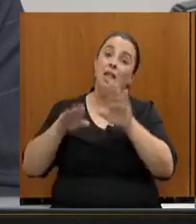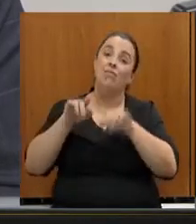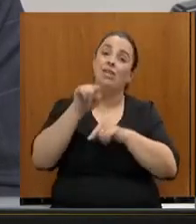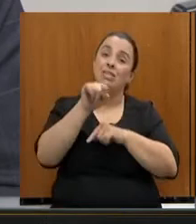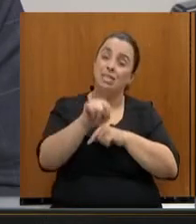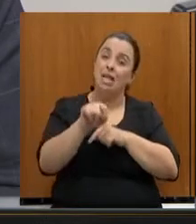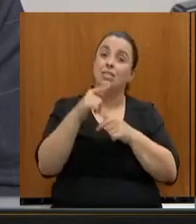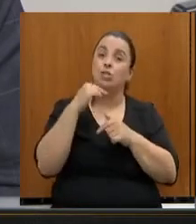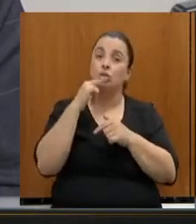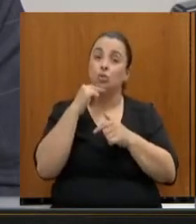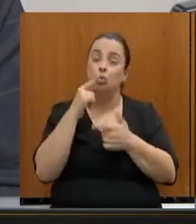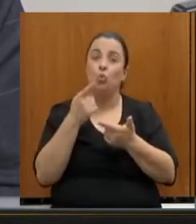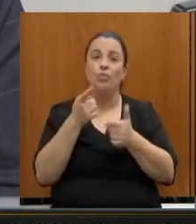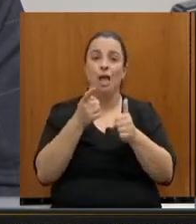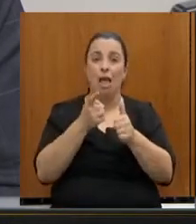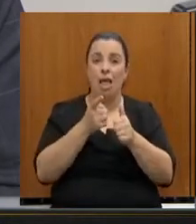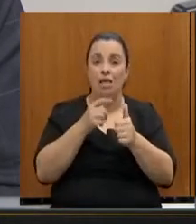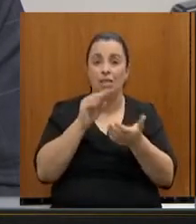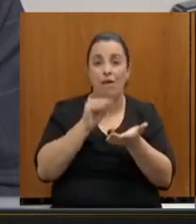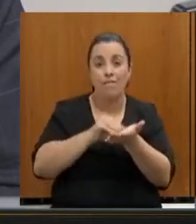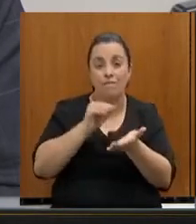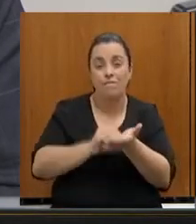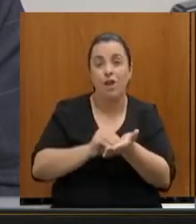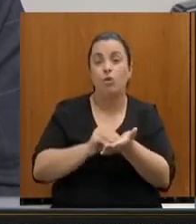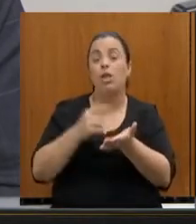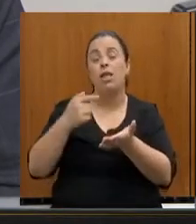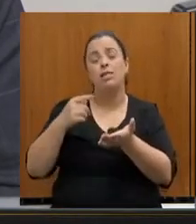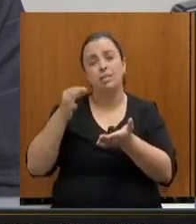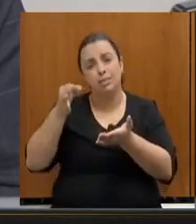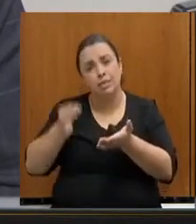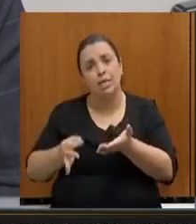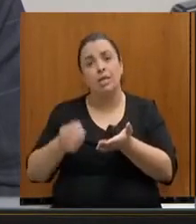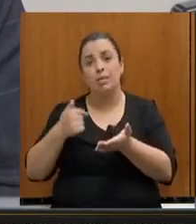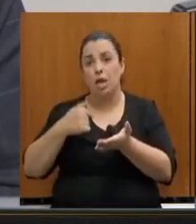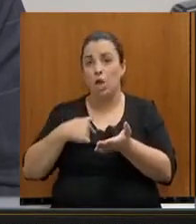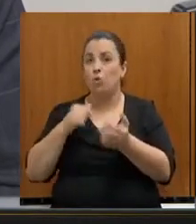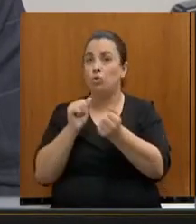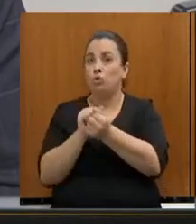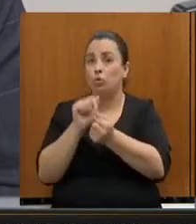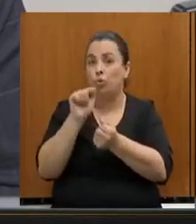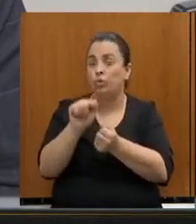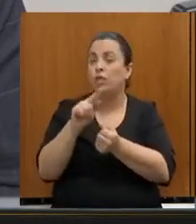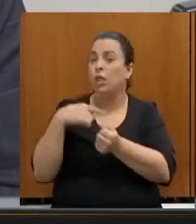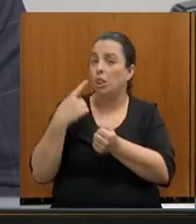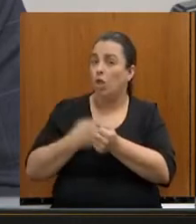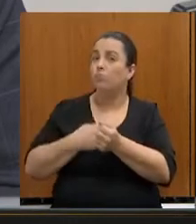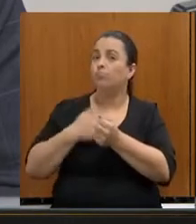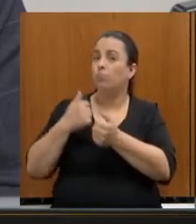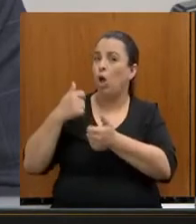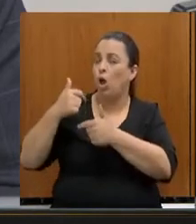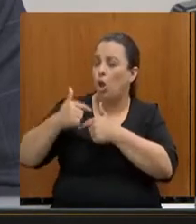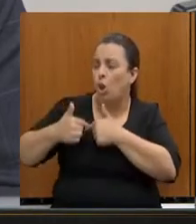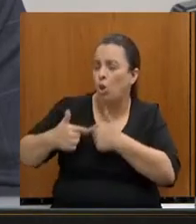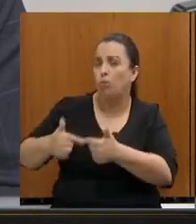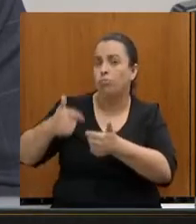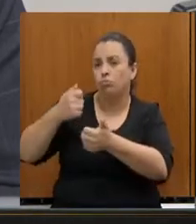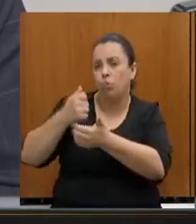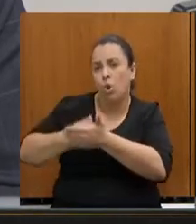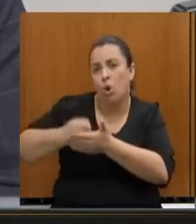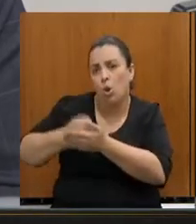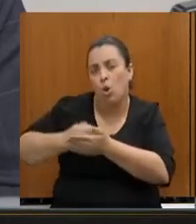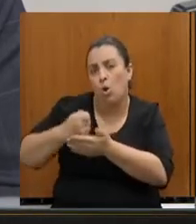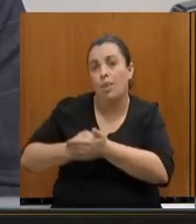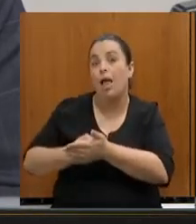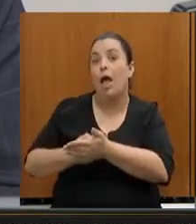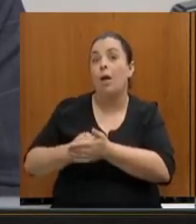eu juntamente com voz presente grande parte dos deputados iríamos lutar para que esses pleitos